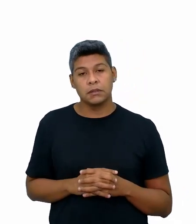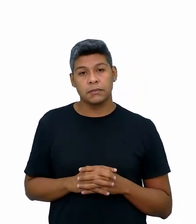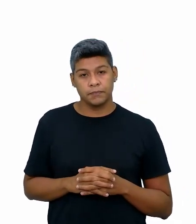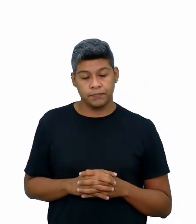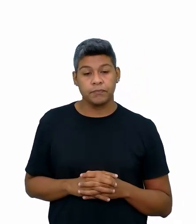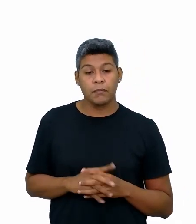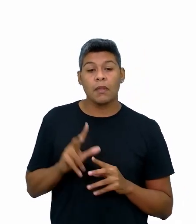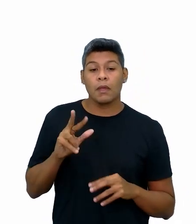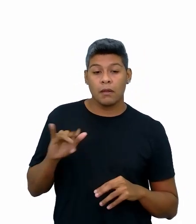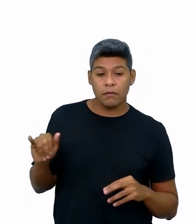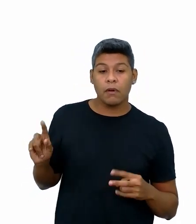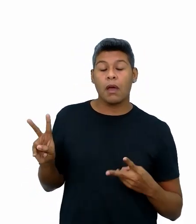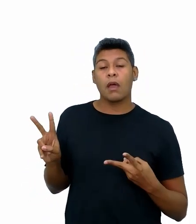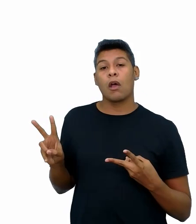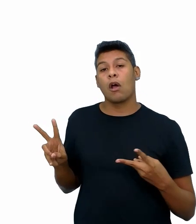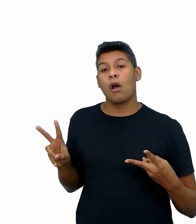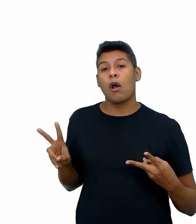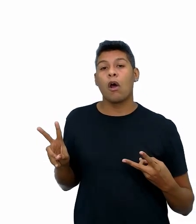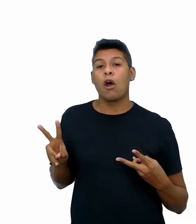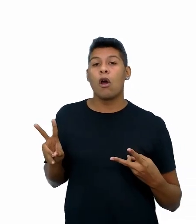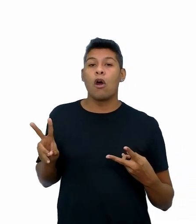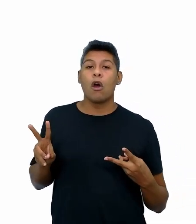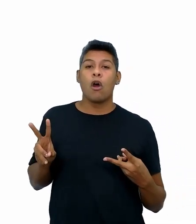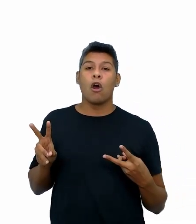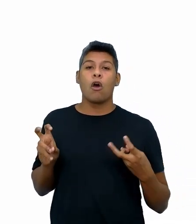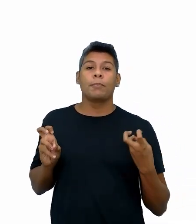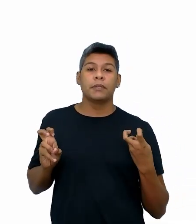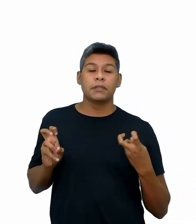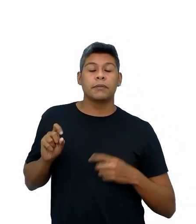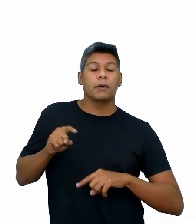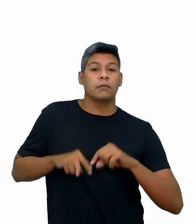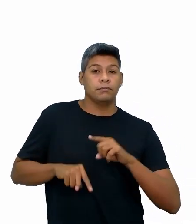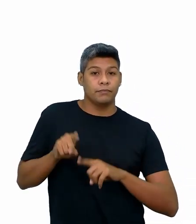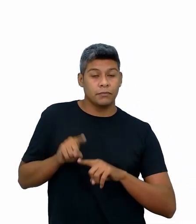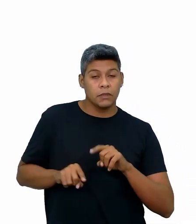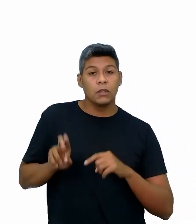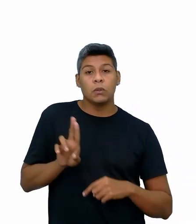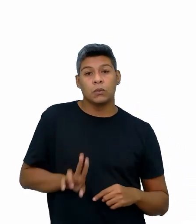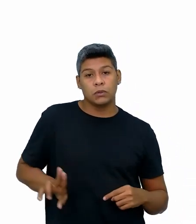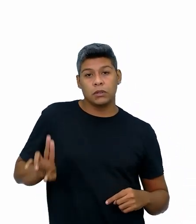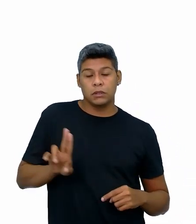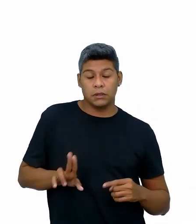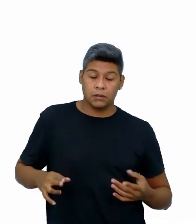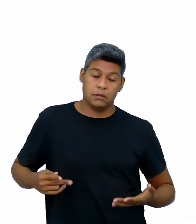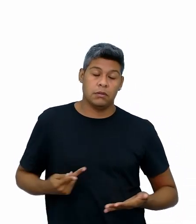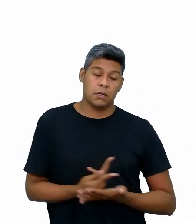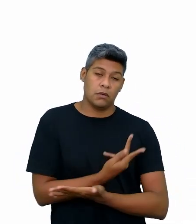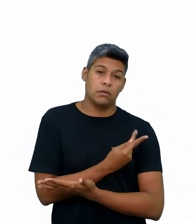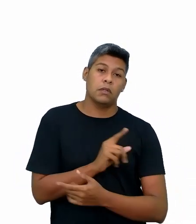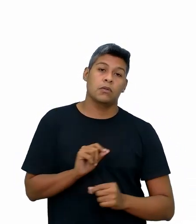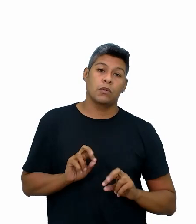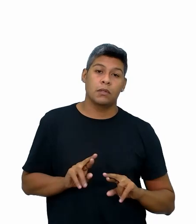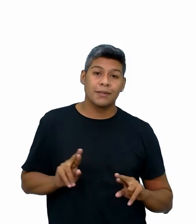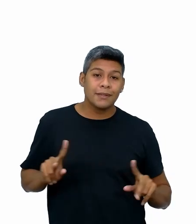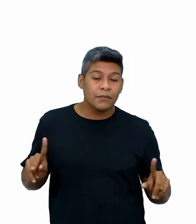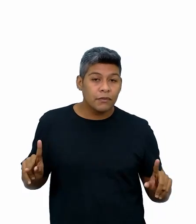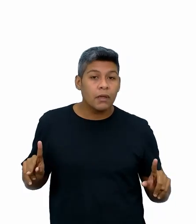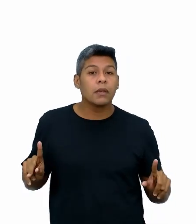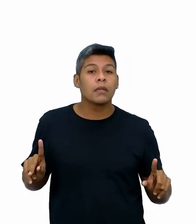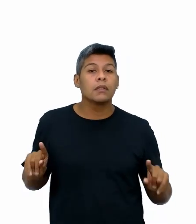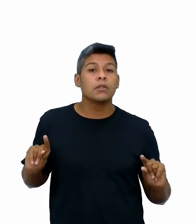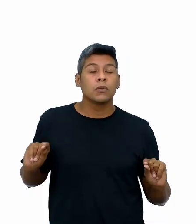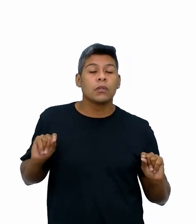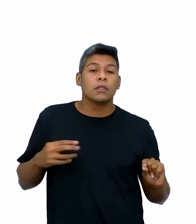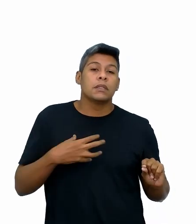poder também observar os recursos que são utilizados, né, que causam aí os diferentes efeitos